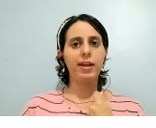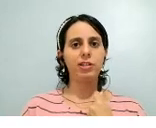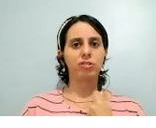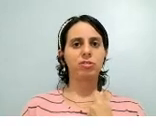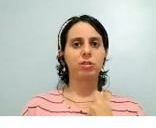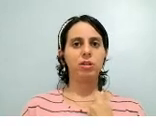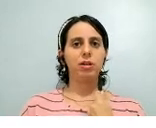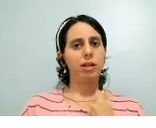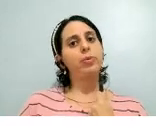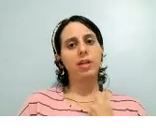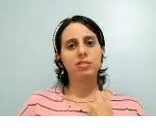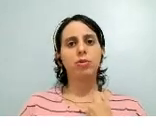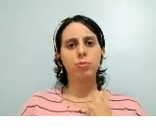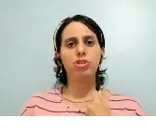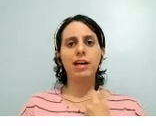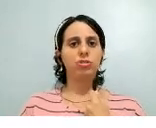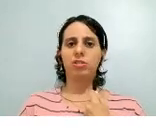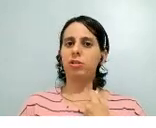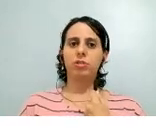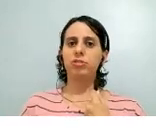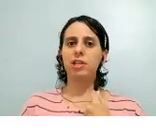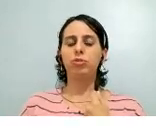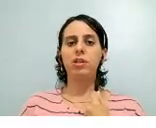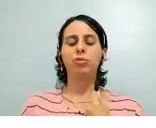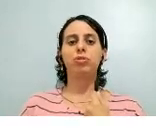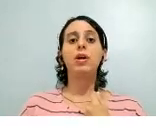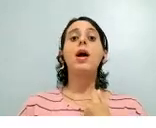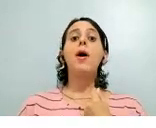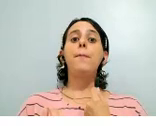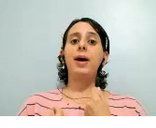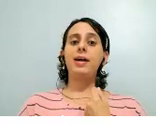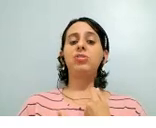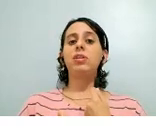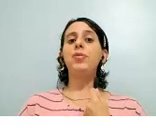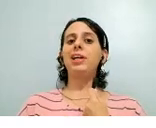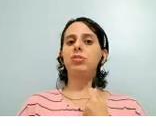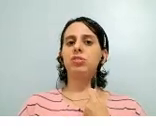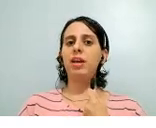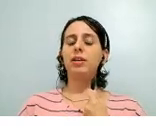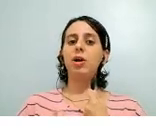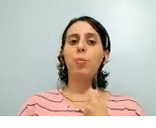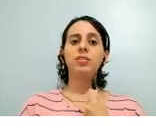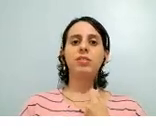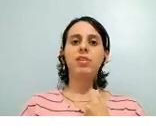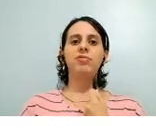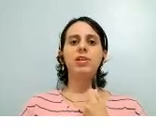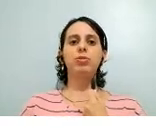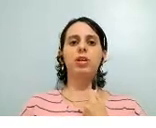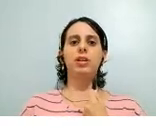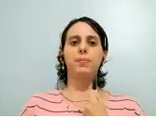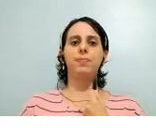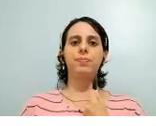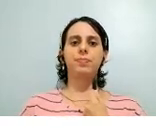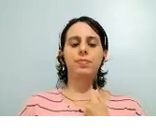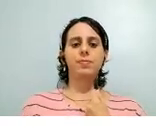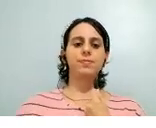não ficam doentes, né? Porque eles são objetos, eles não são seres vivos. mas não quer dizer que não possa haver vírus